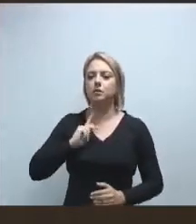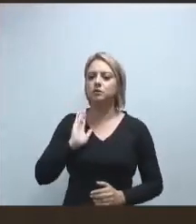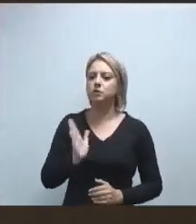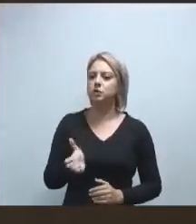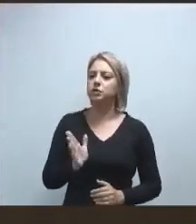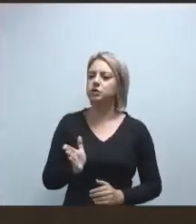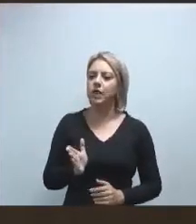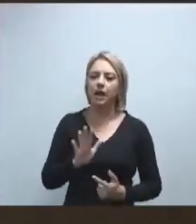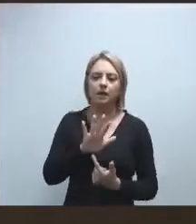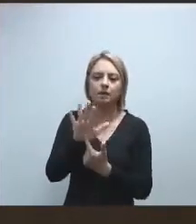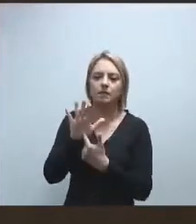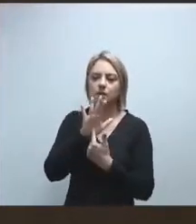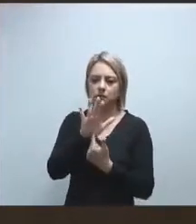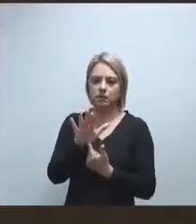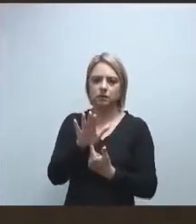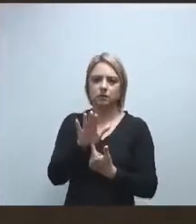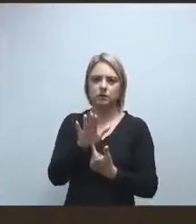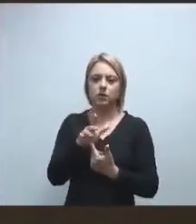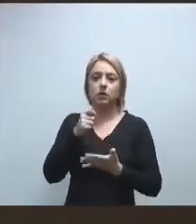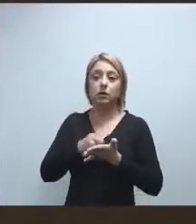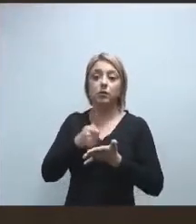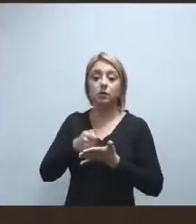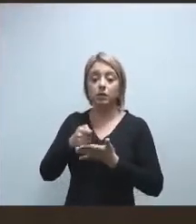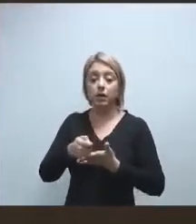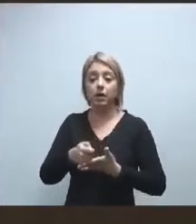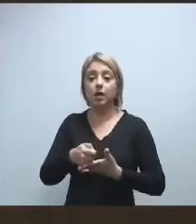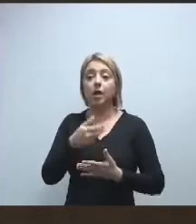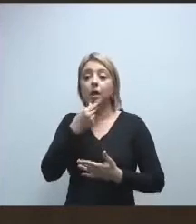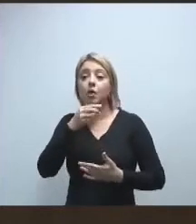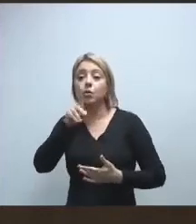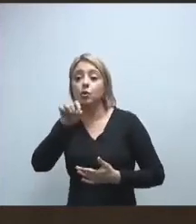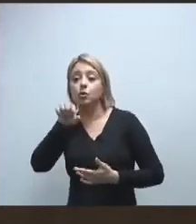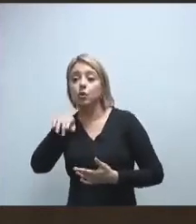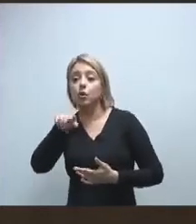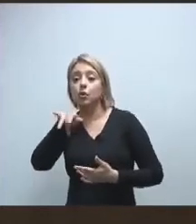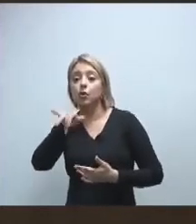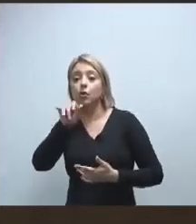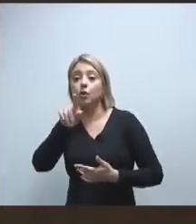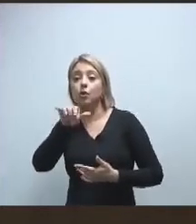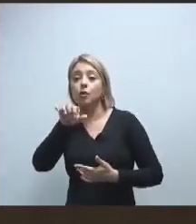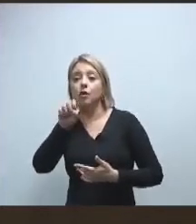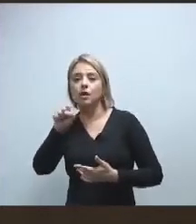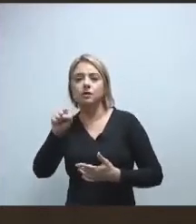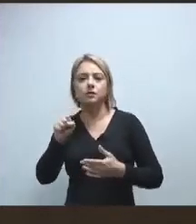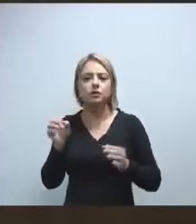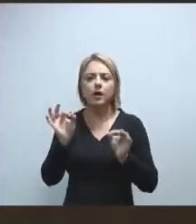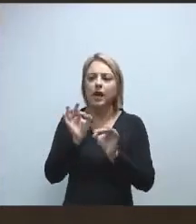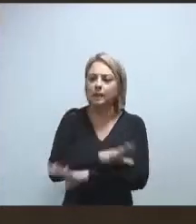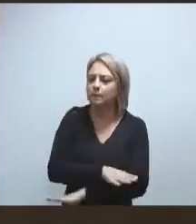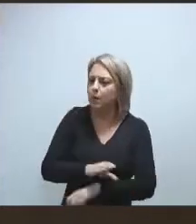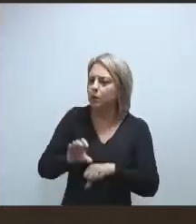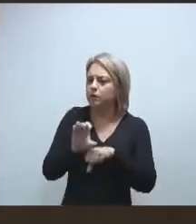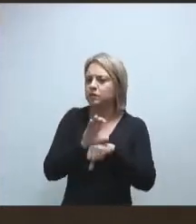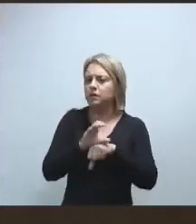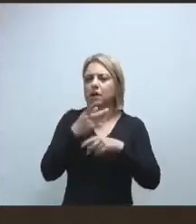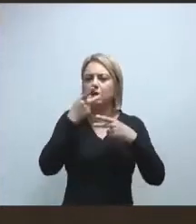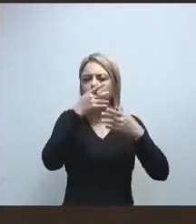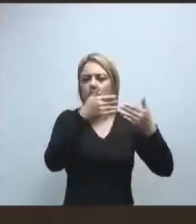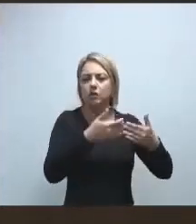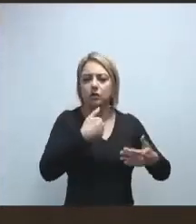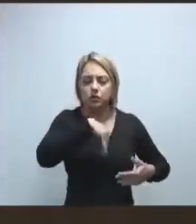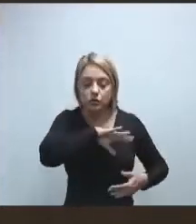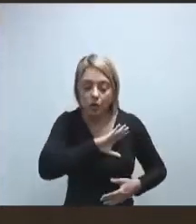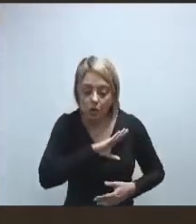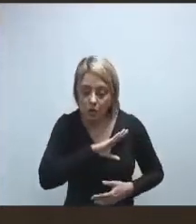já mostrou que cumpriu aquilo que doutor ulysses nos disse quando terminou a constituição ele disse